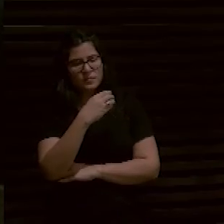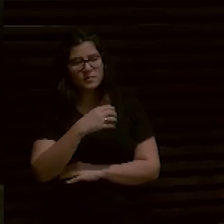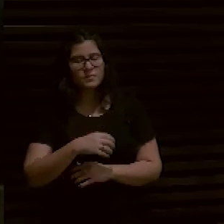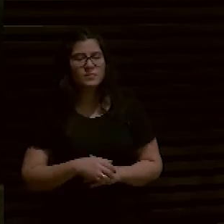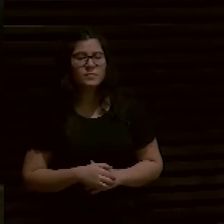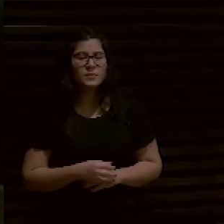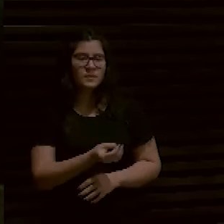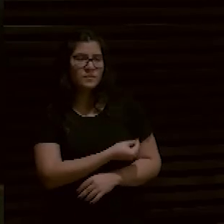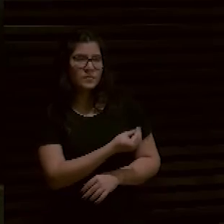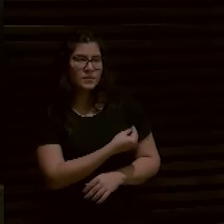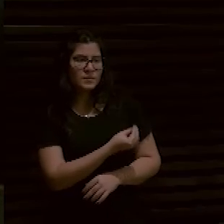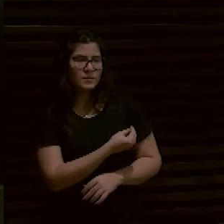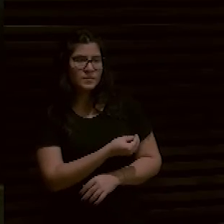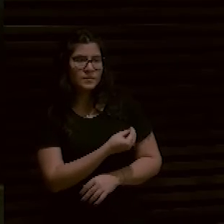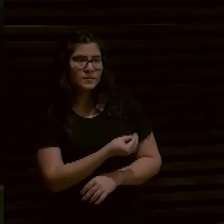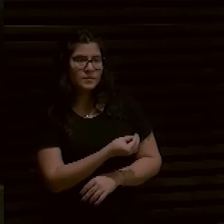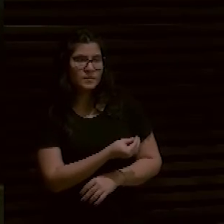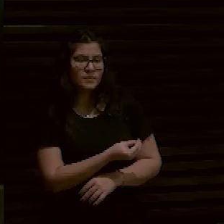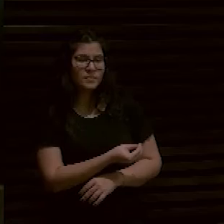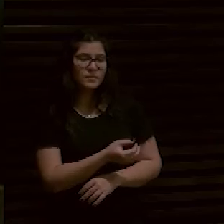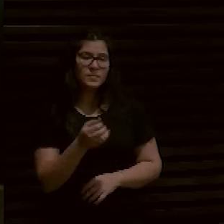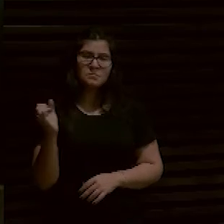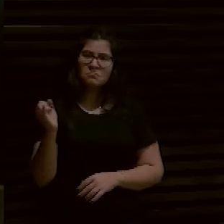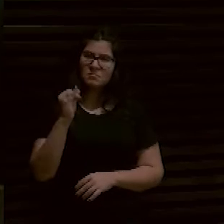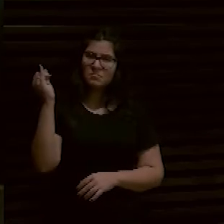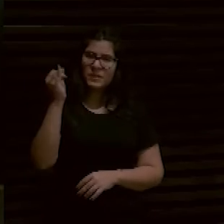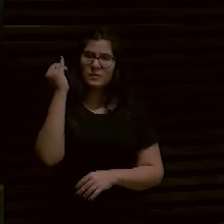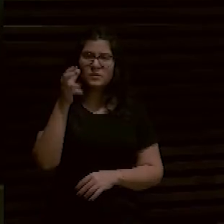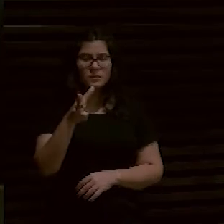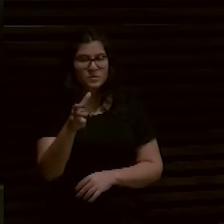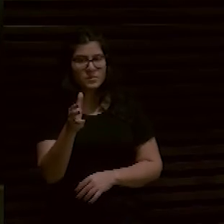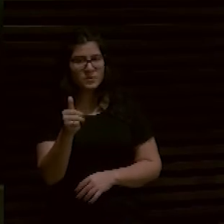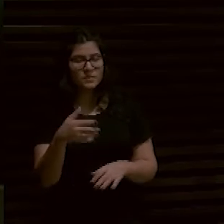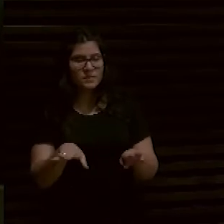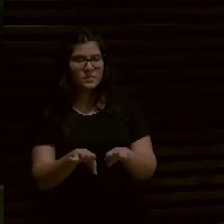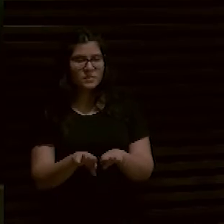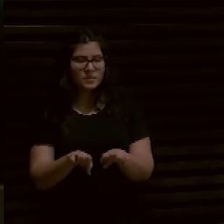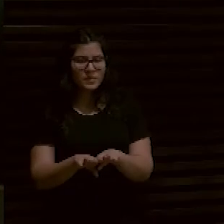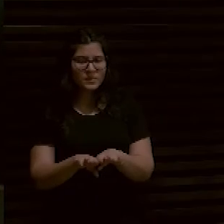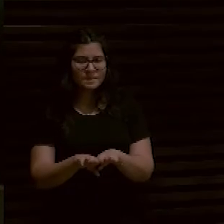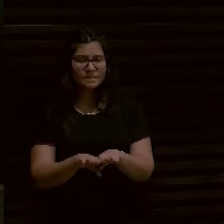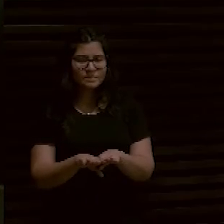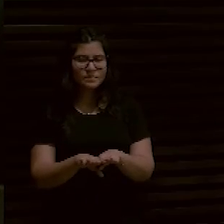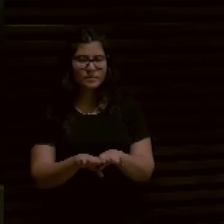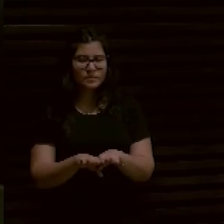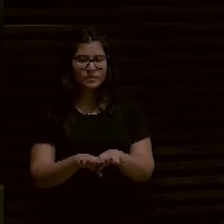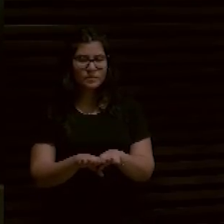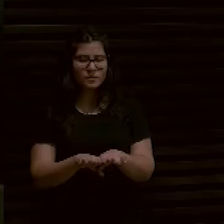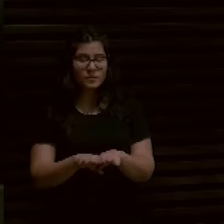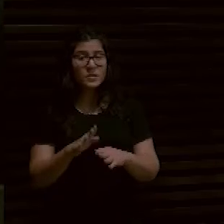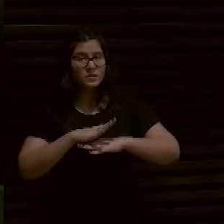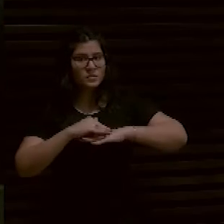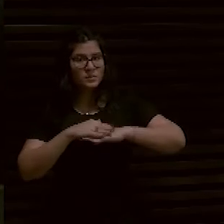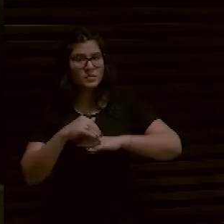A vida. E é interessante observar aqui também, e eu não posso passar despercebido, e tenho que chamar